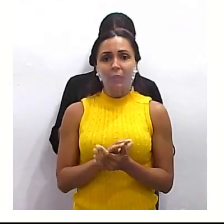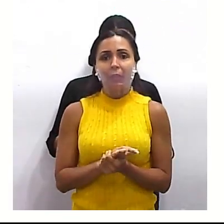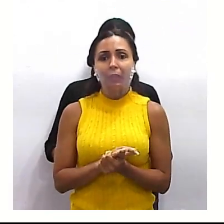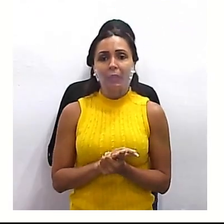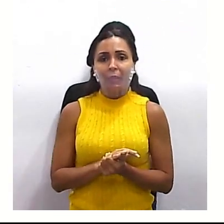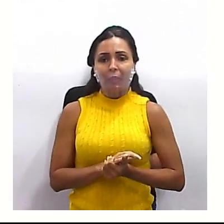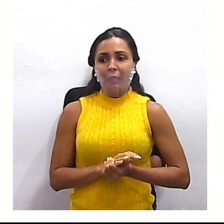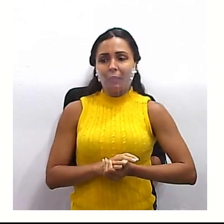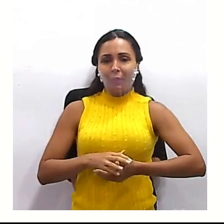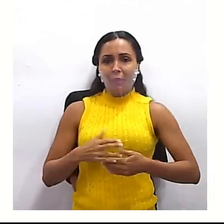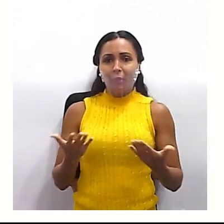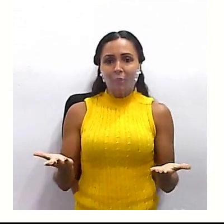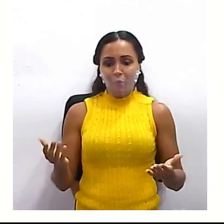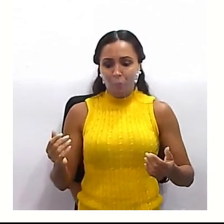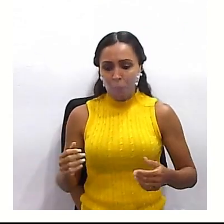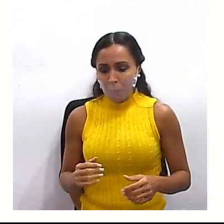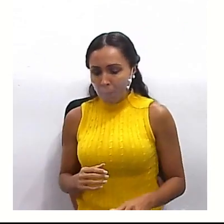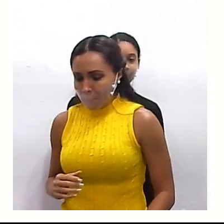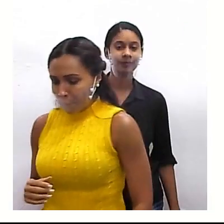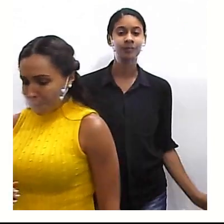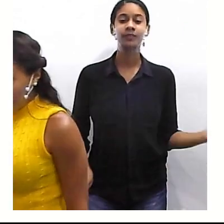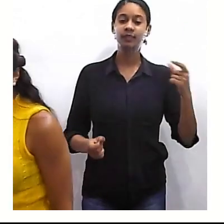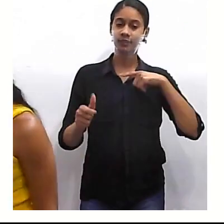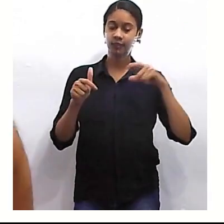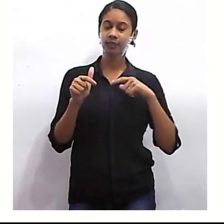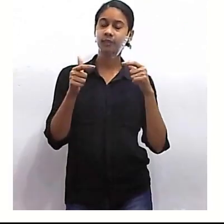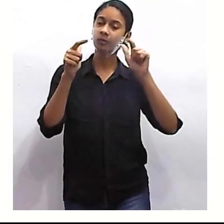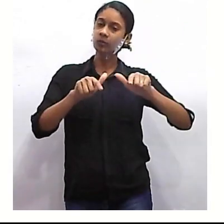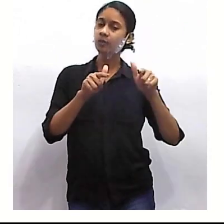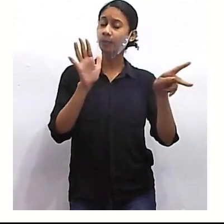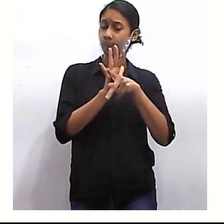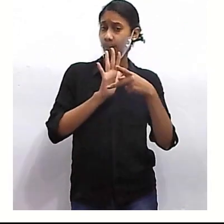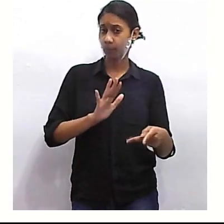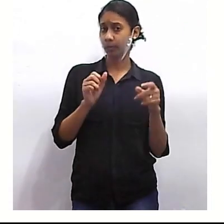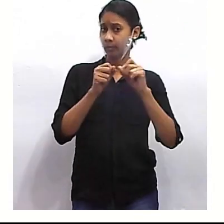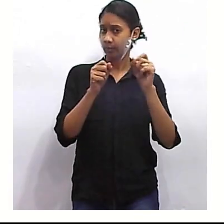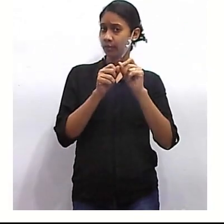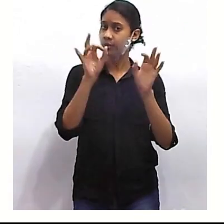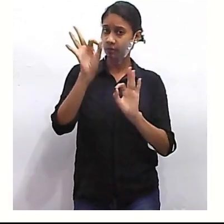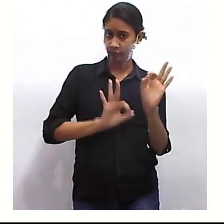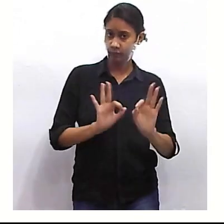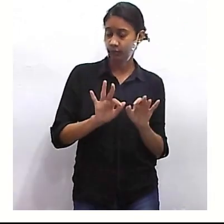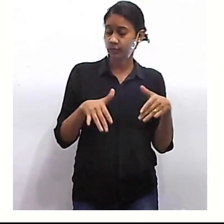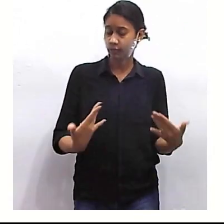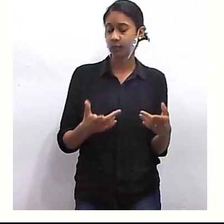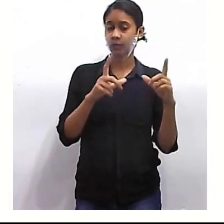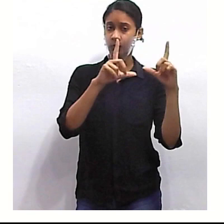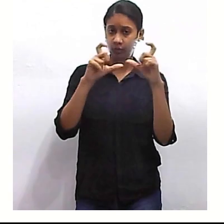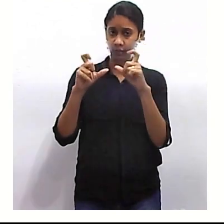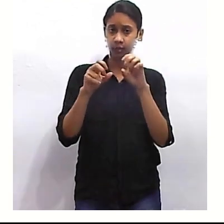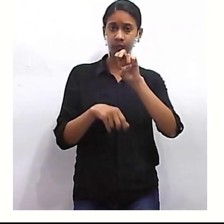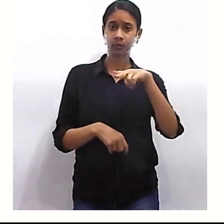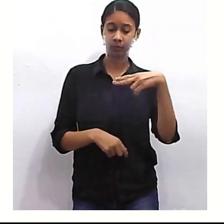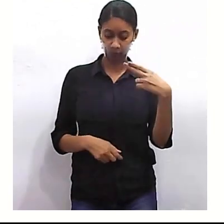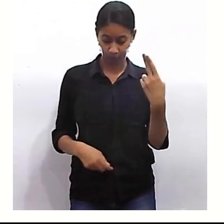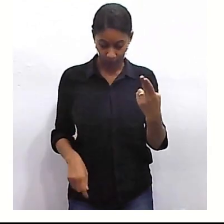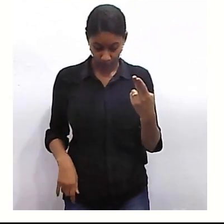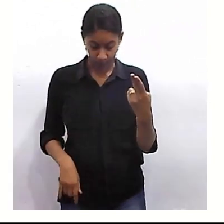seja aquela máquina específica para essa operação, se for retrato ou se for